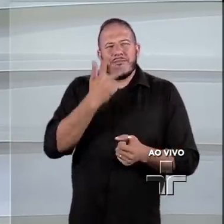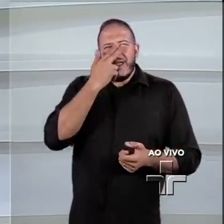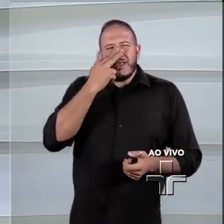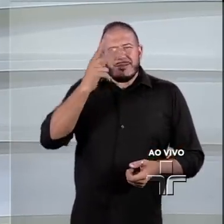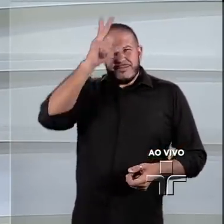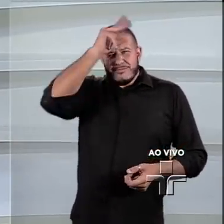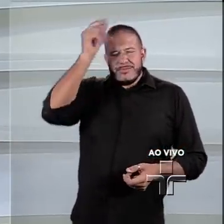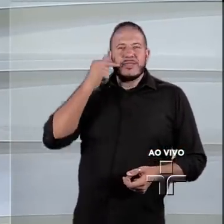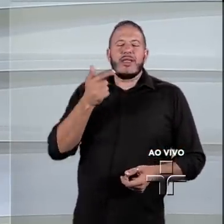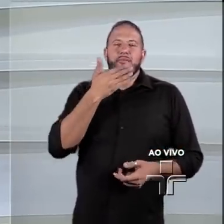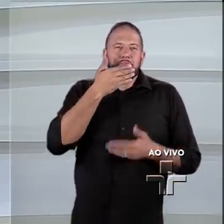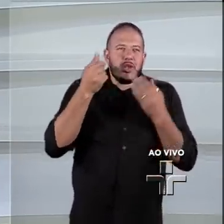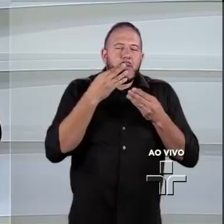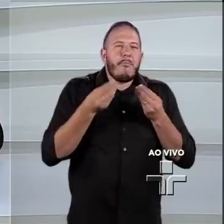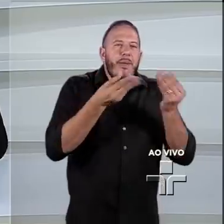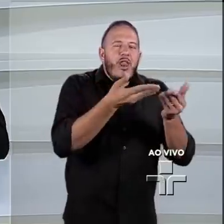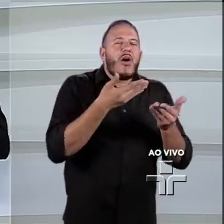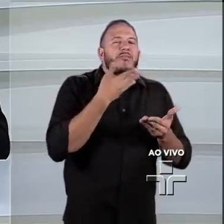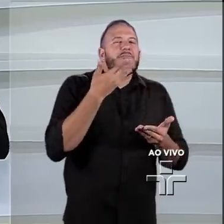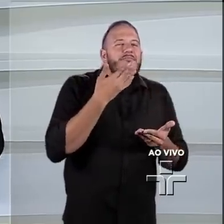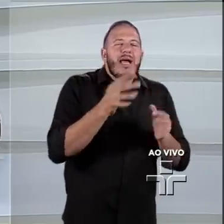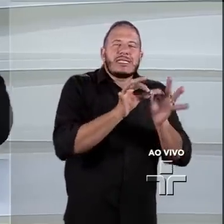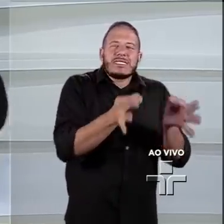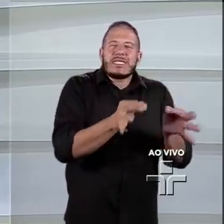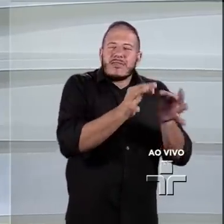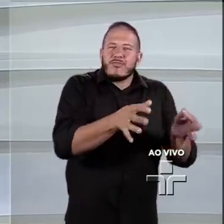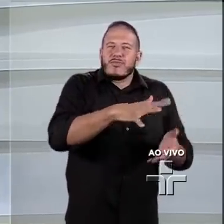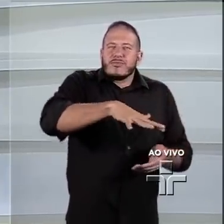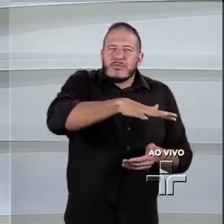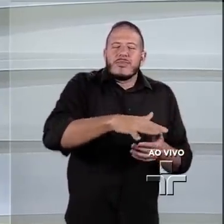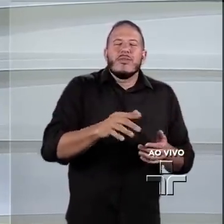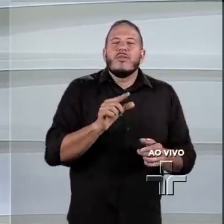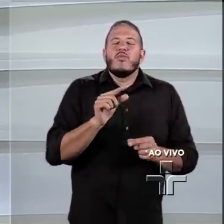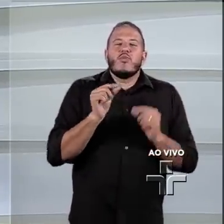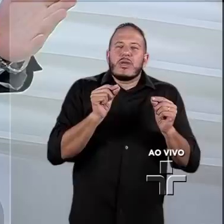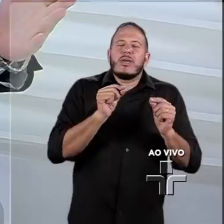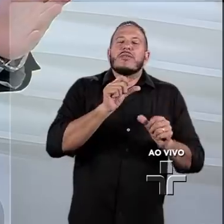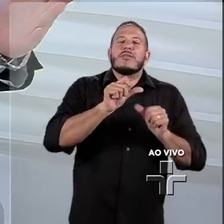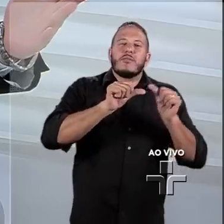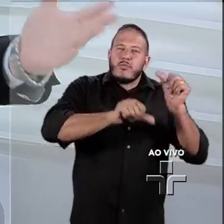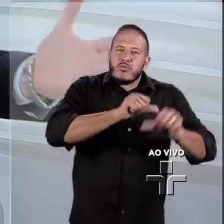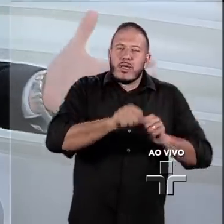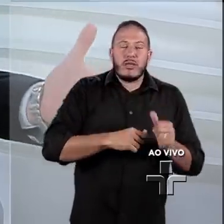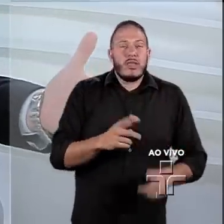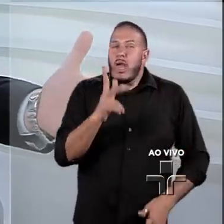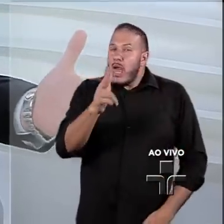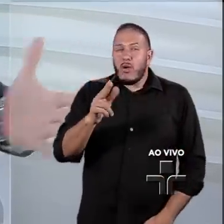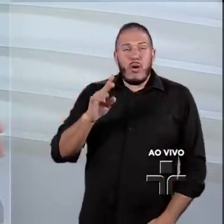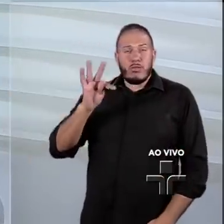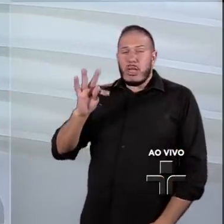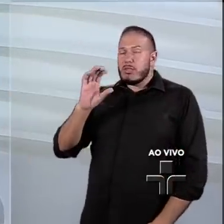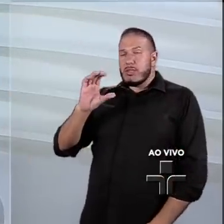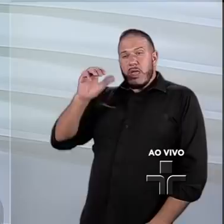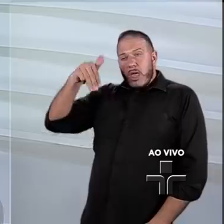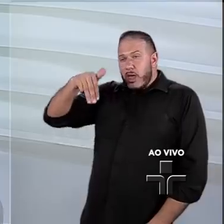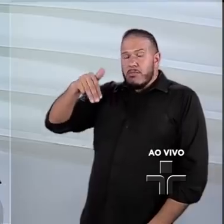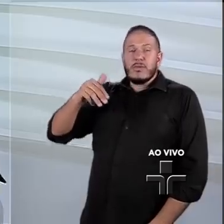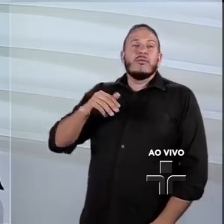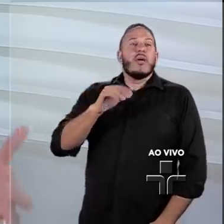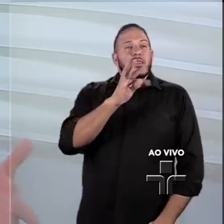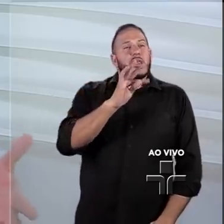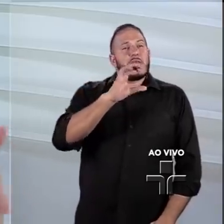o feijão com arroz e não esses bairros mais vivos. O que dá para mudar? É a mesma coisa do Tribunal de Contas. Quer dizer, aquilo que